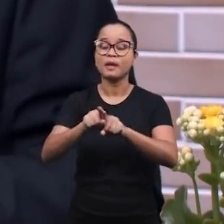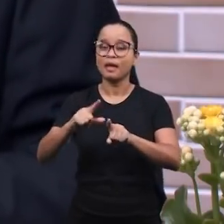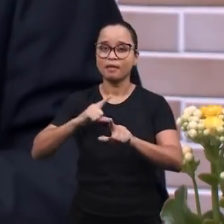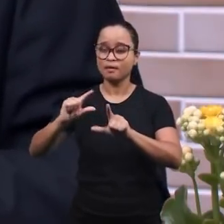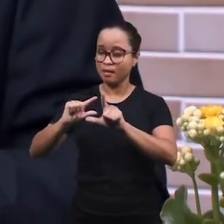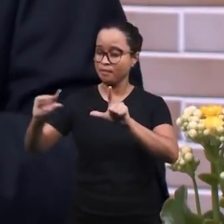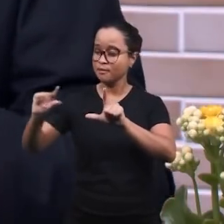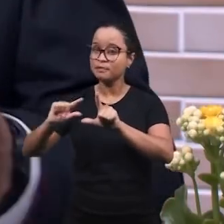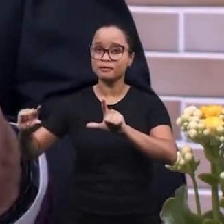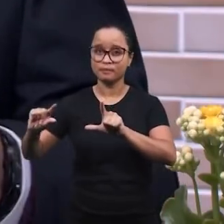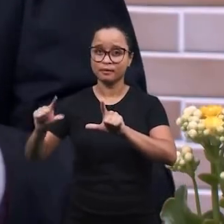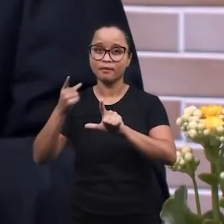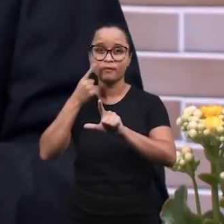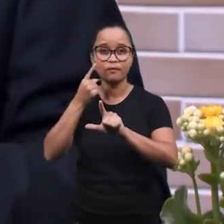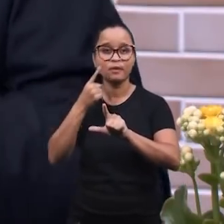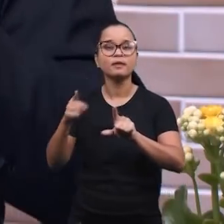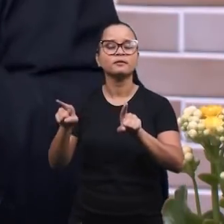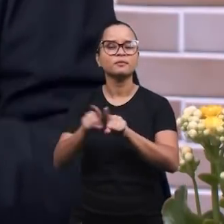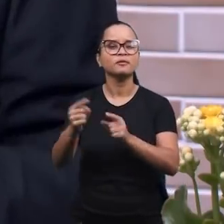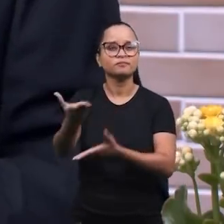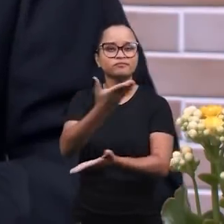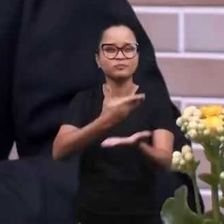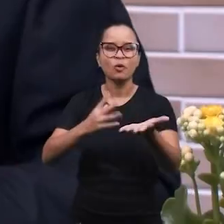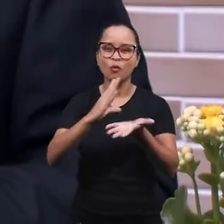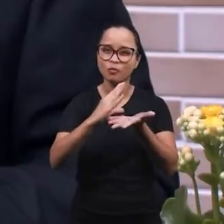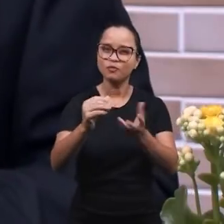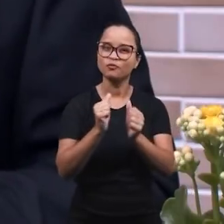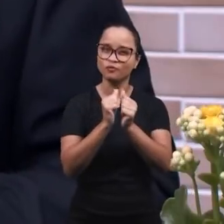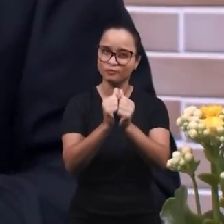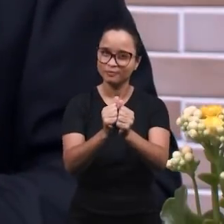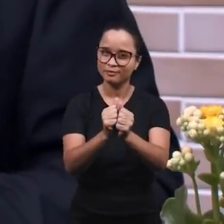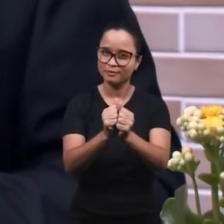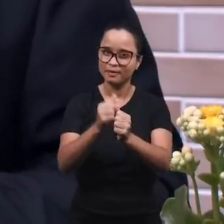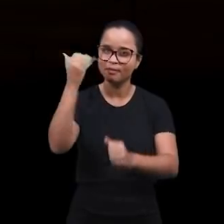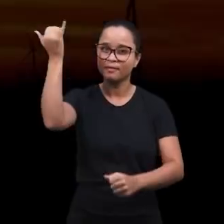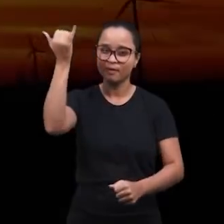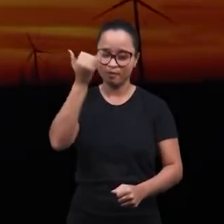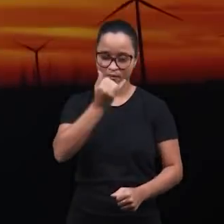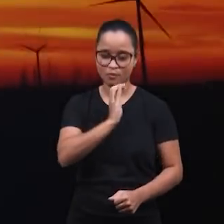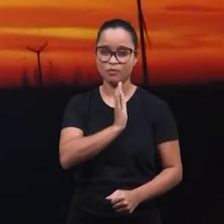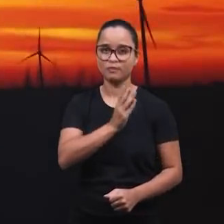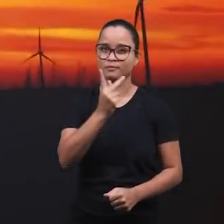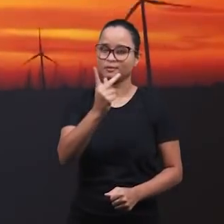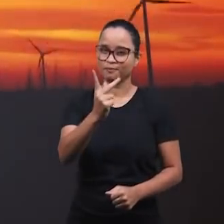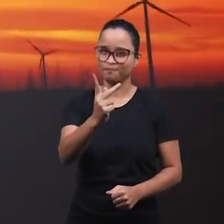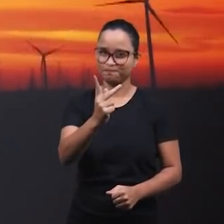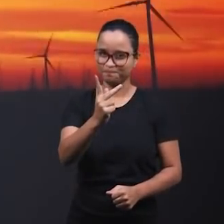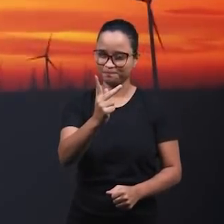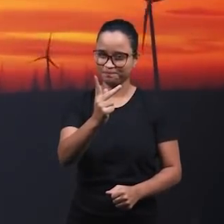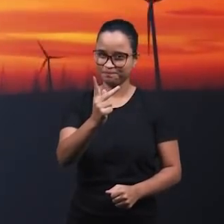da tela. Participe desse momento e Deus falará ao seu coração.